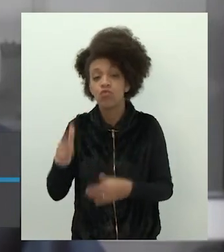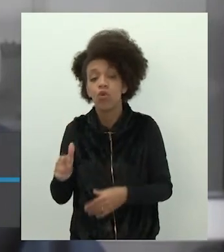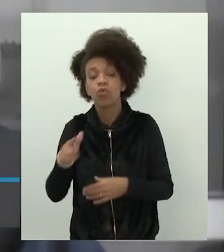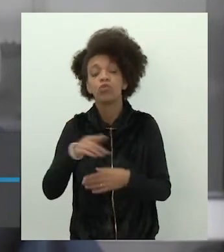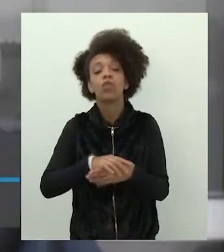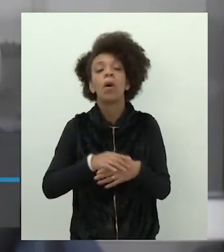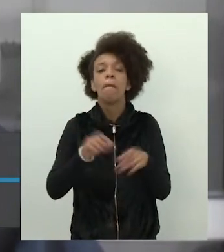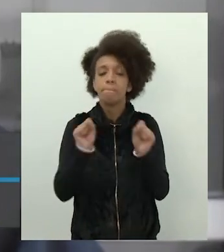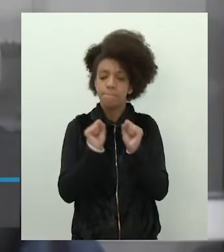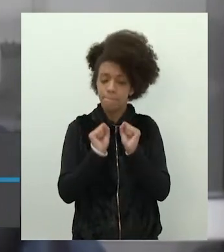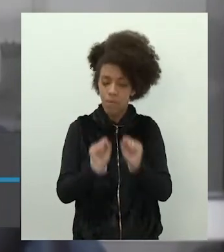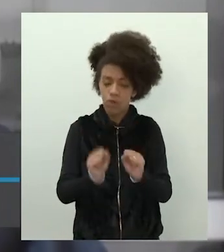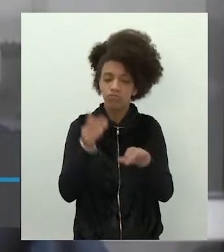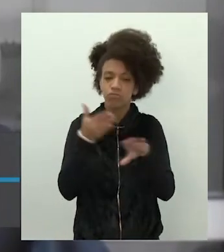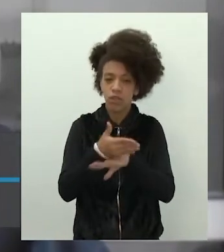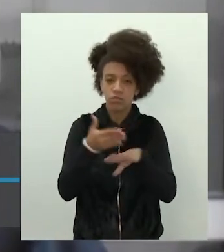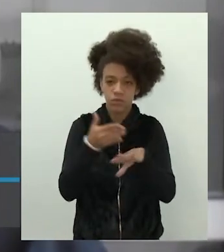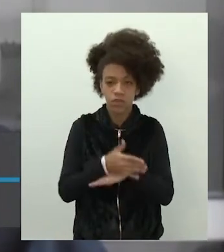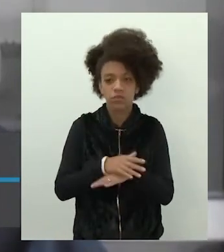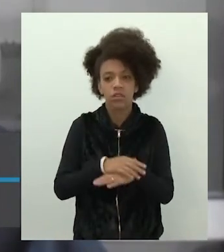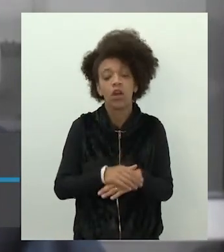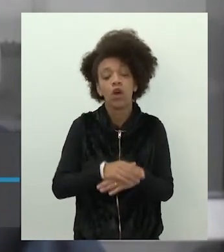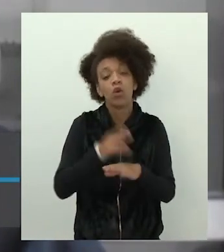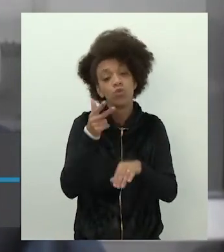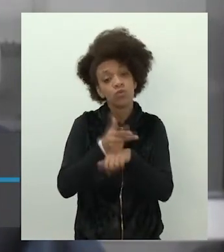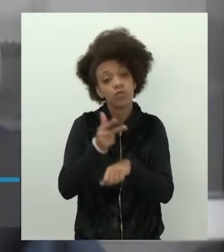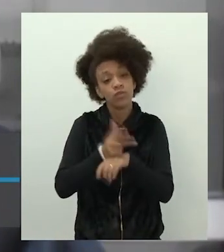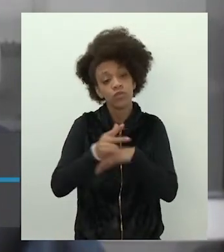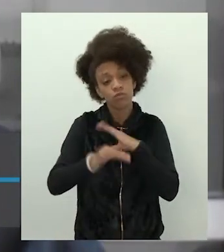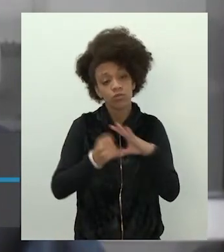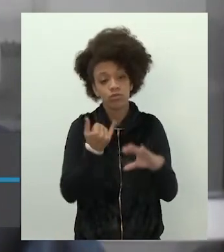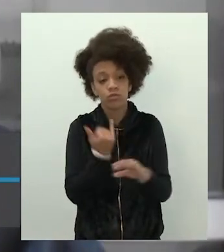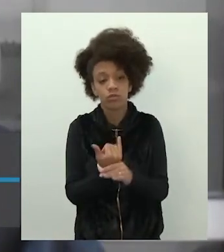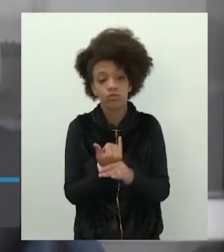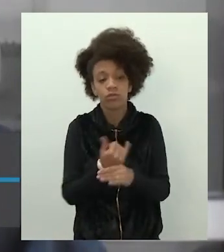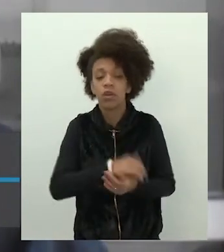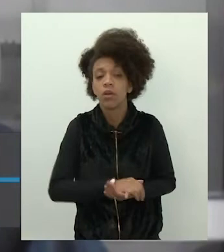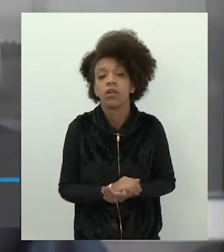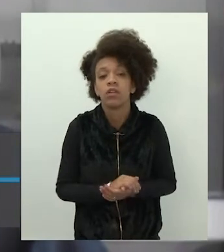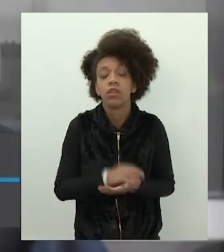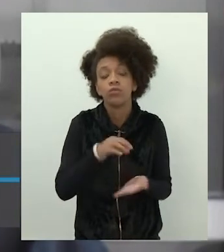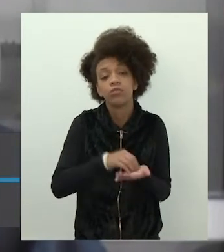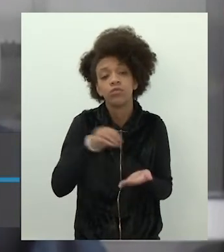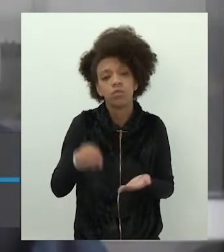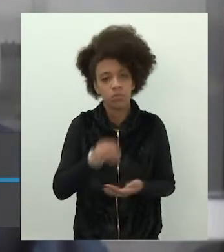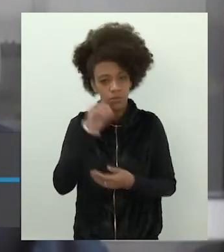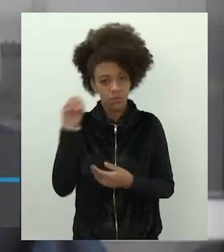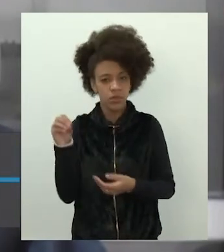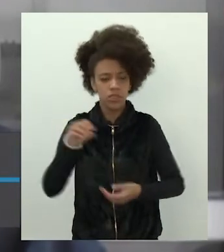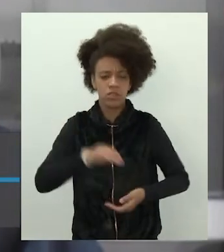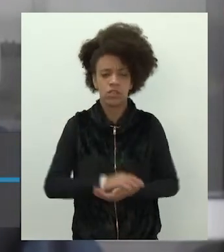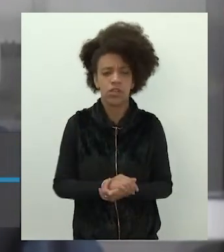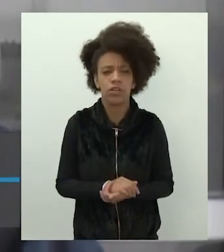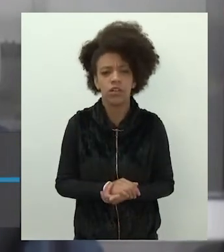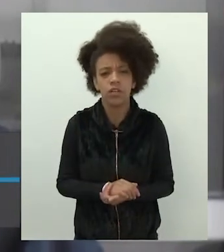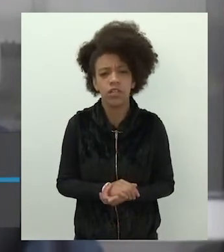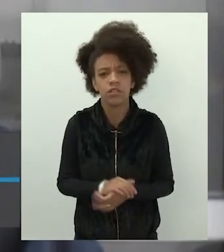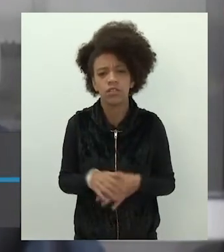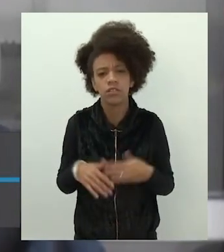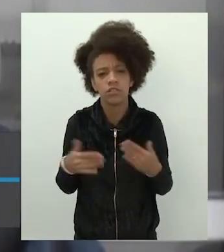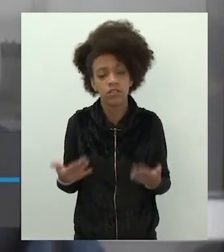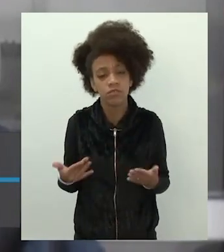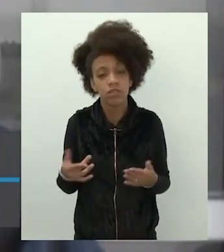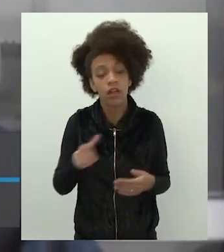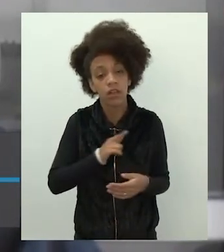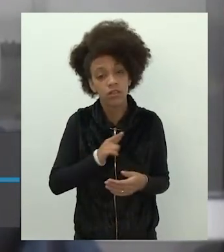podem assistir no repositório de vídeos no canal do YouTube do Centro de Mídia. Aqui comigo eu tenho a Carmen Pavan, que é